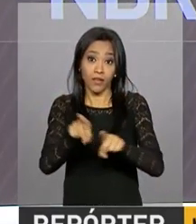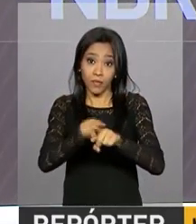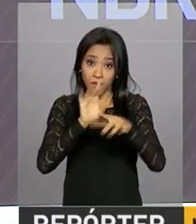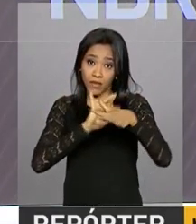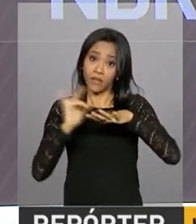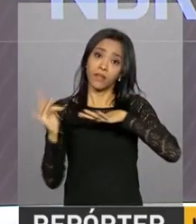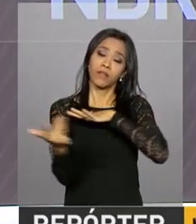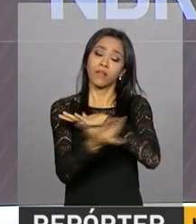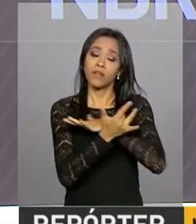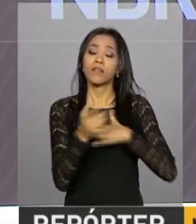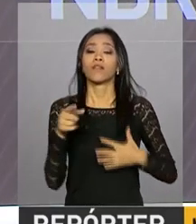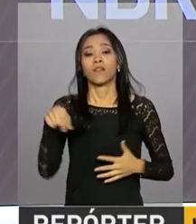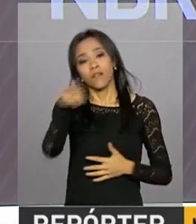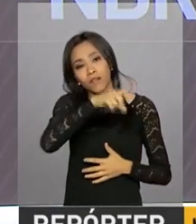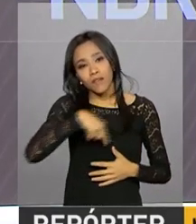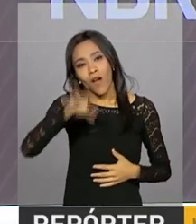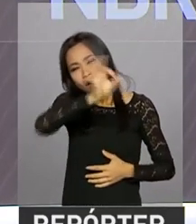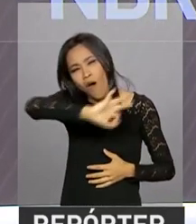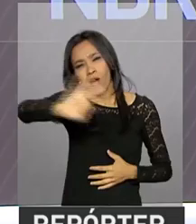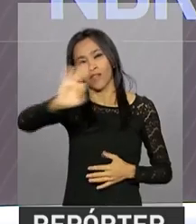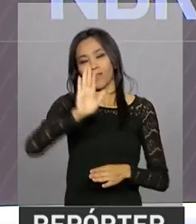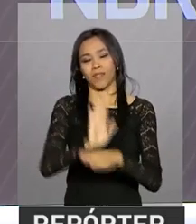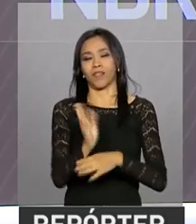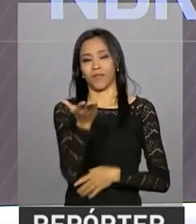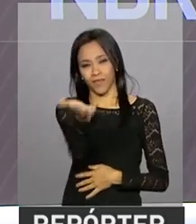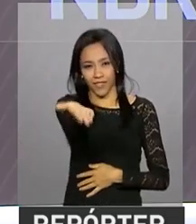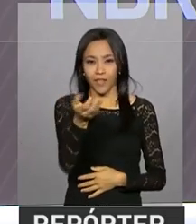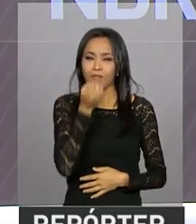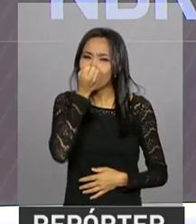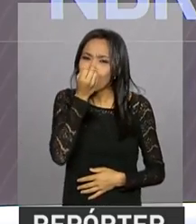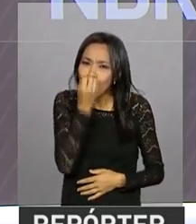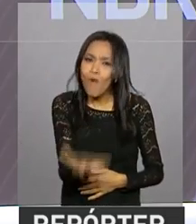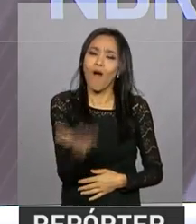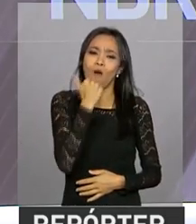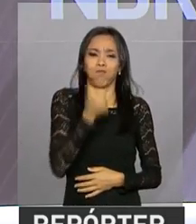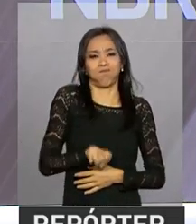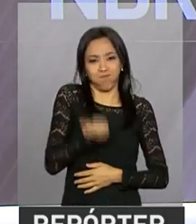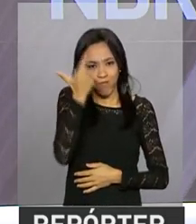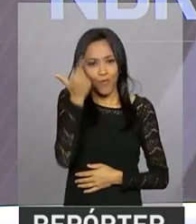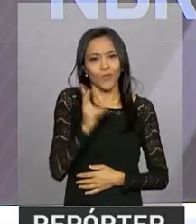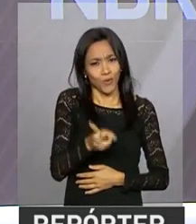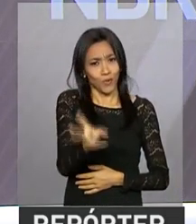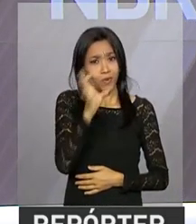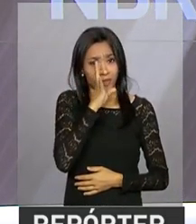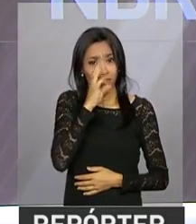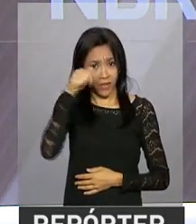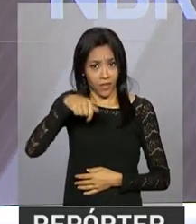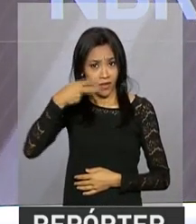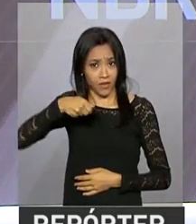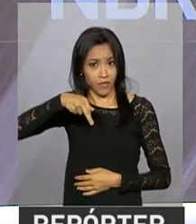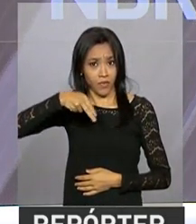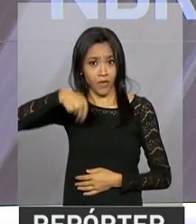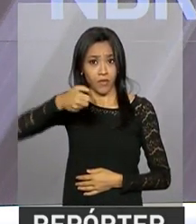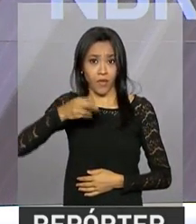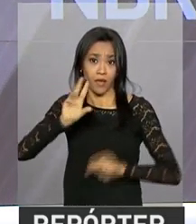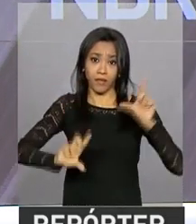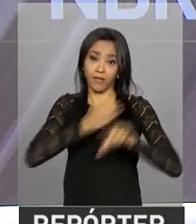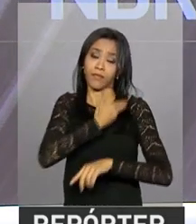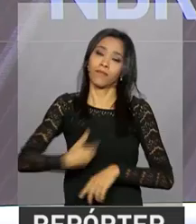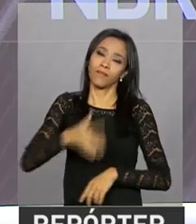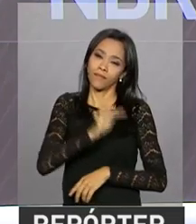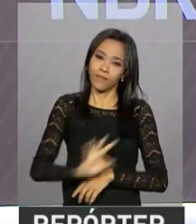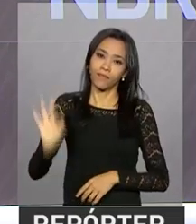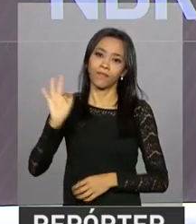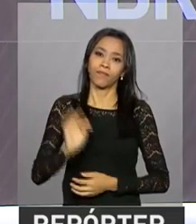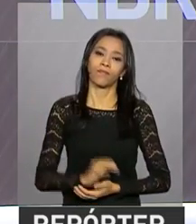em nossas redes sociais uma ótima tarde para você um bom almoço e continue com a gente aqui na NBR a TV do Governo